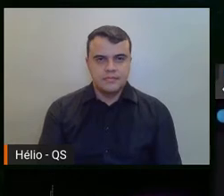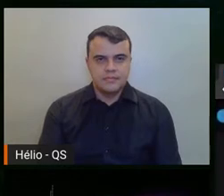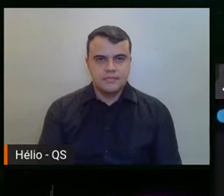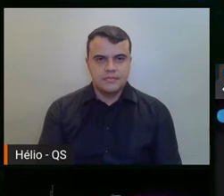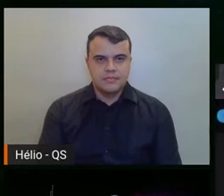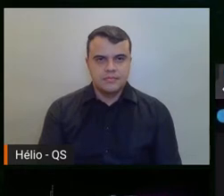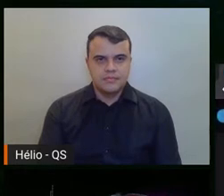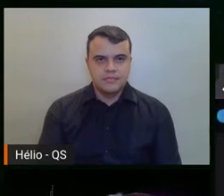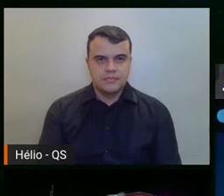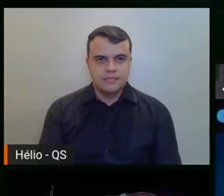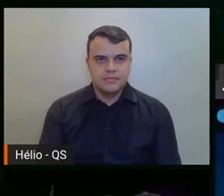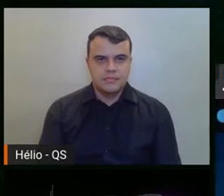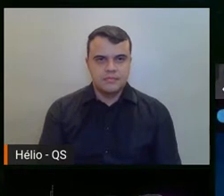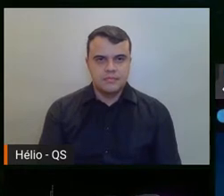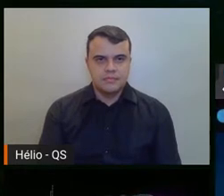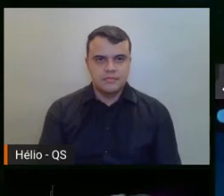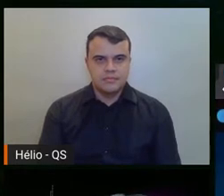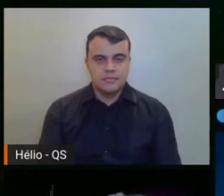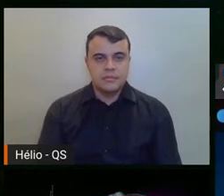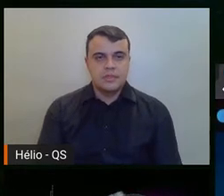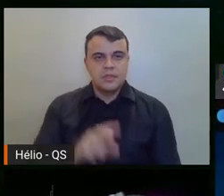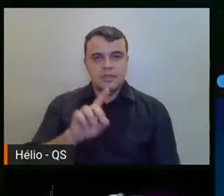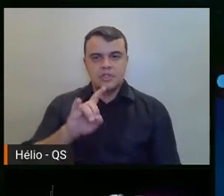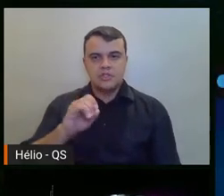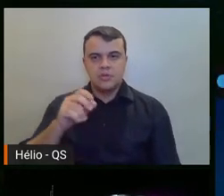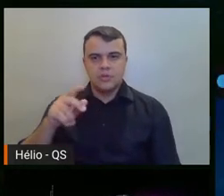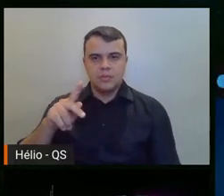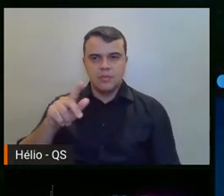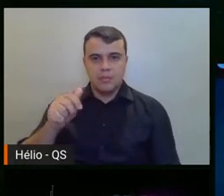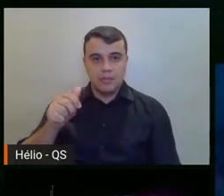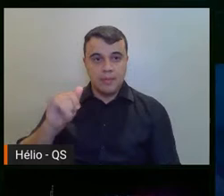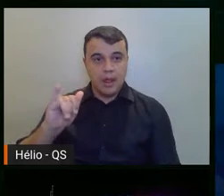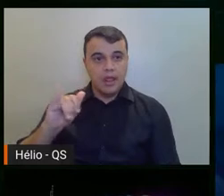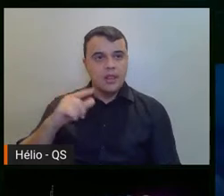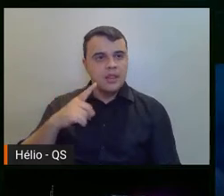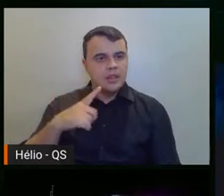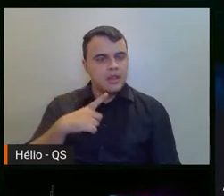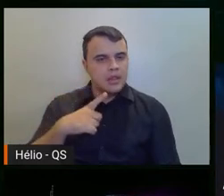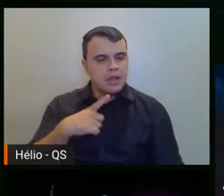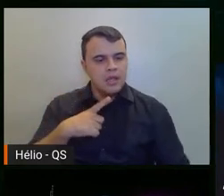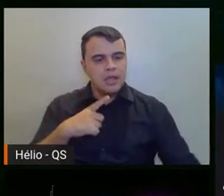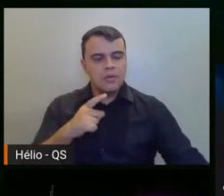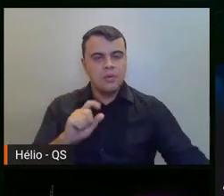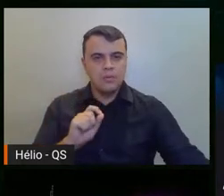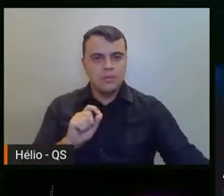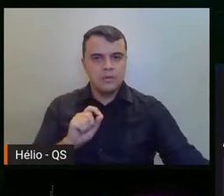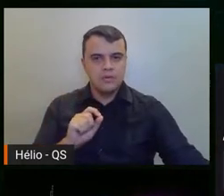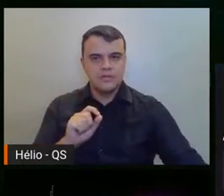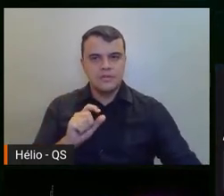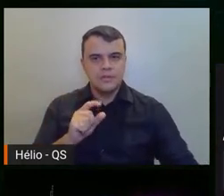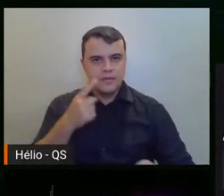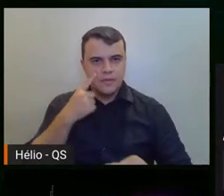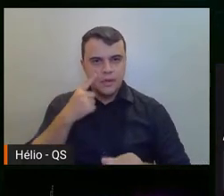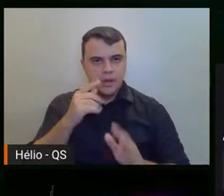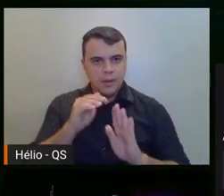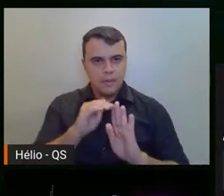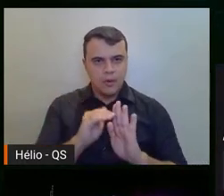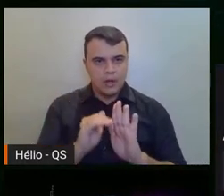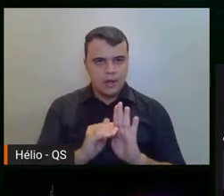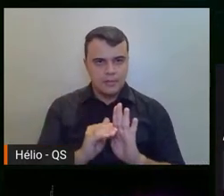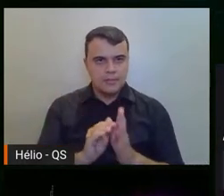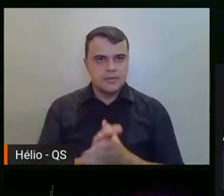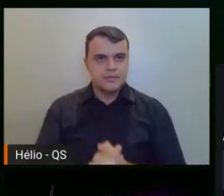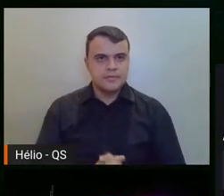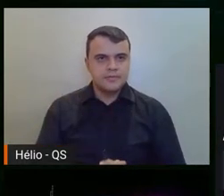então assim quando você vai por exemplo no dia Play você tem ali vai em programas vai